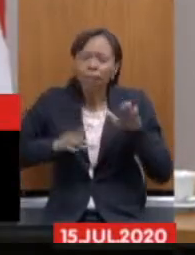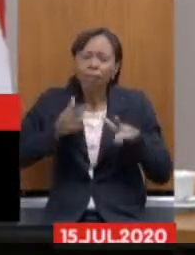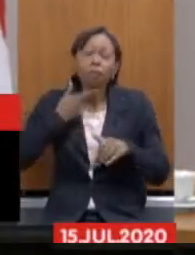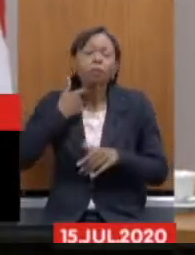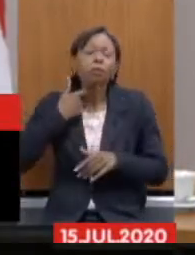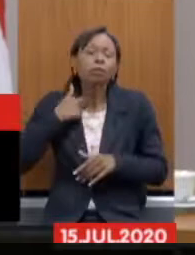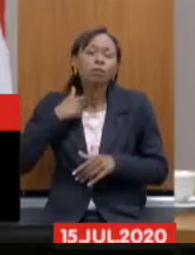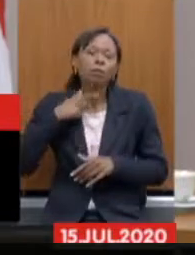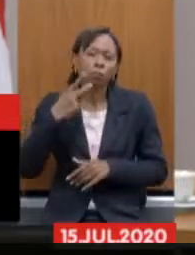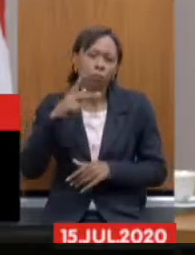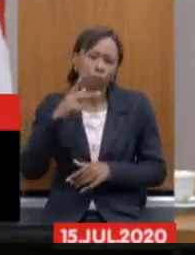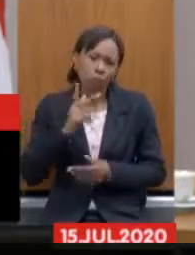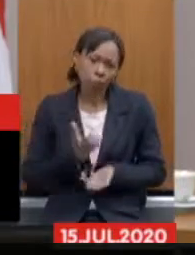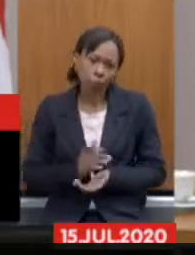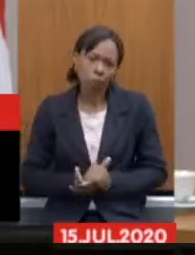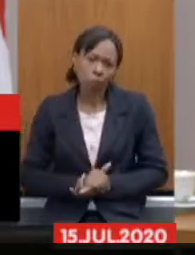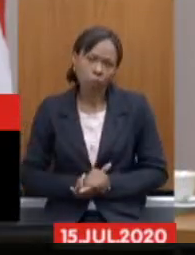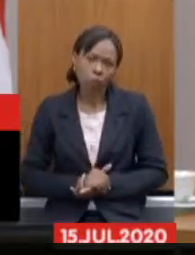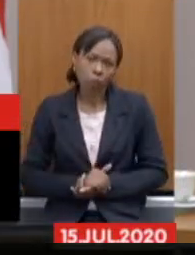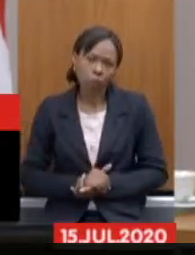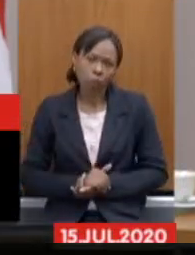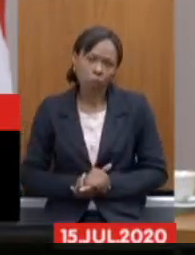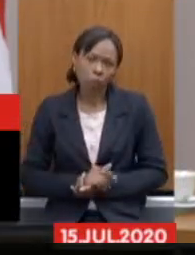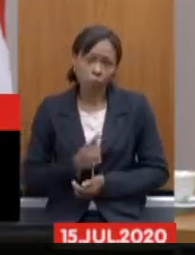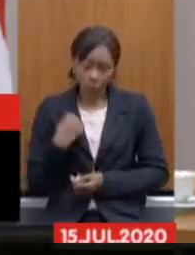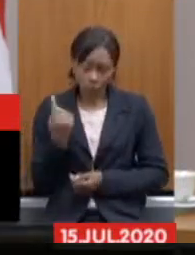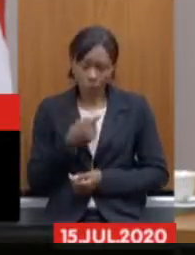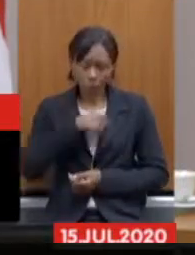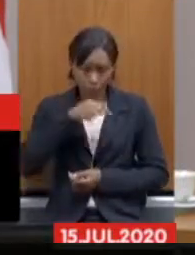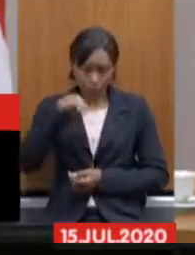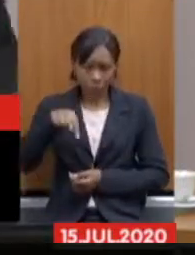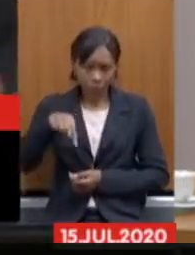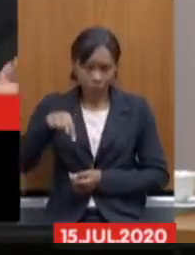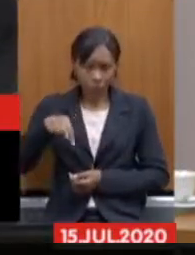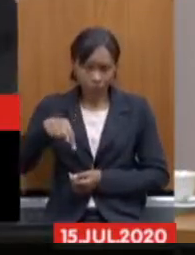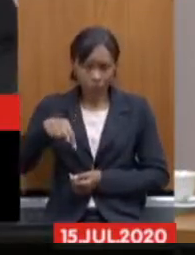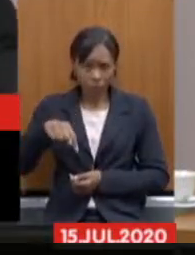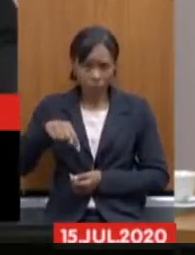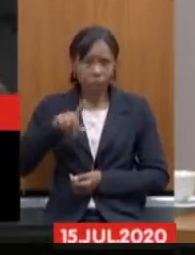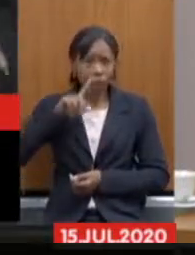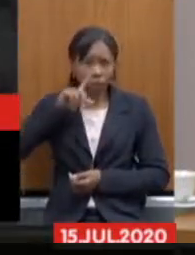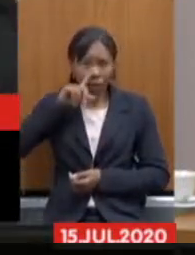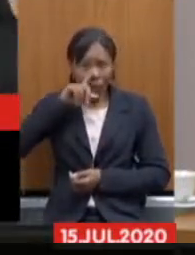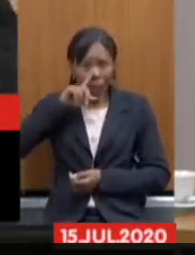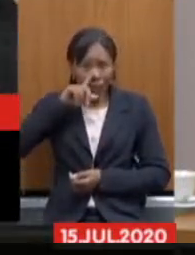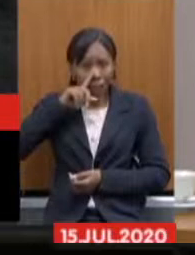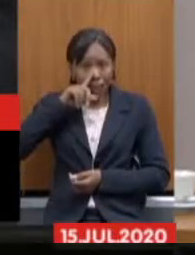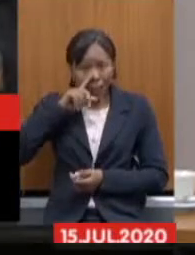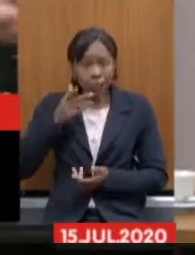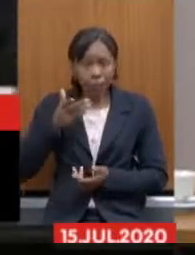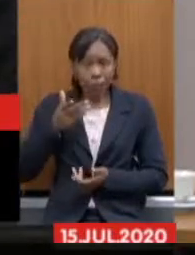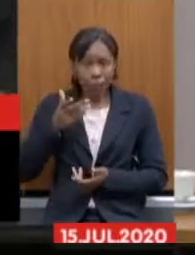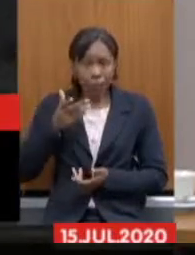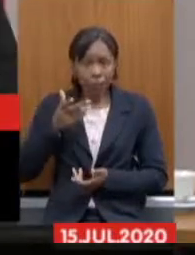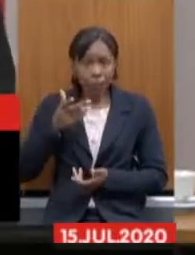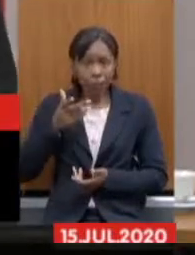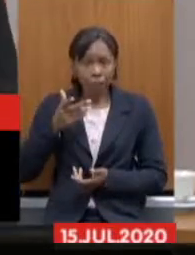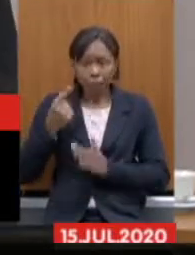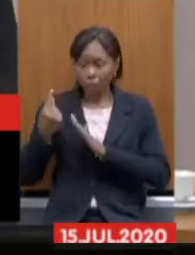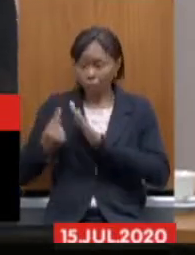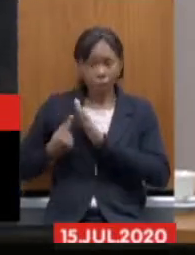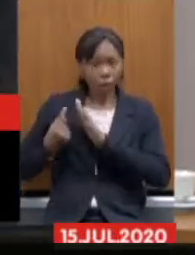deseja a todos nós aqui presentes estamos nos arriscando ao deixar de cumprir o nosso